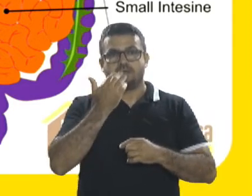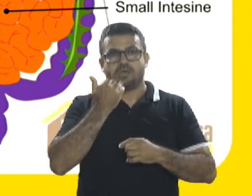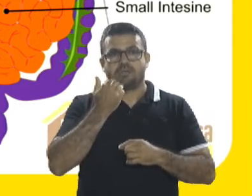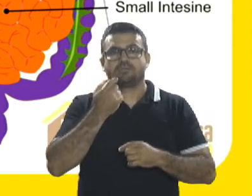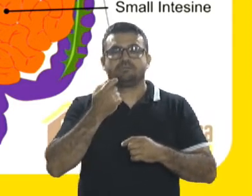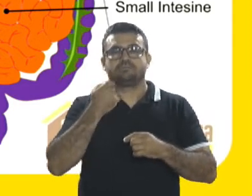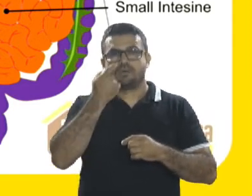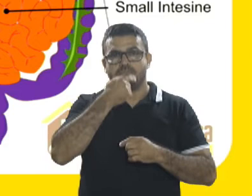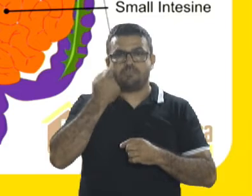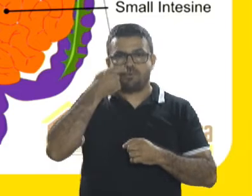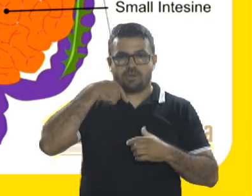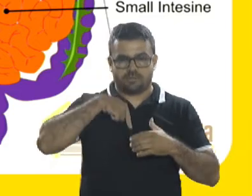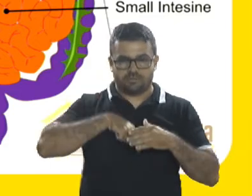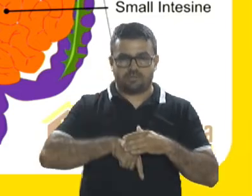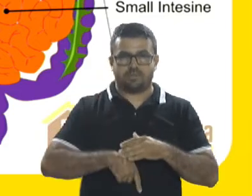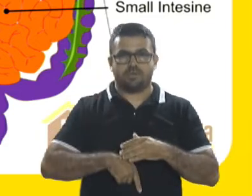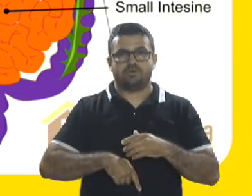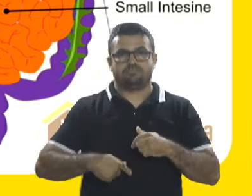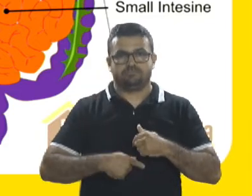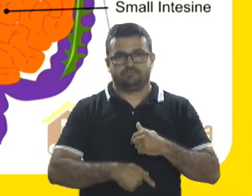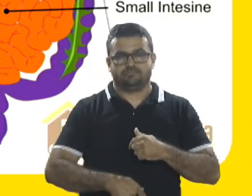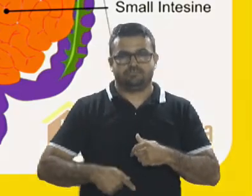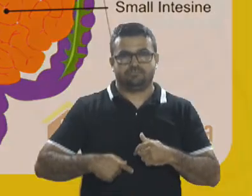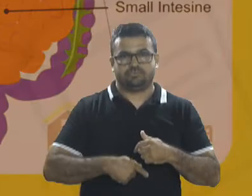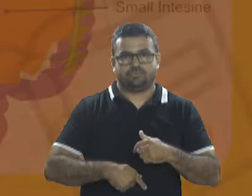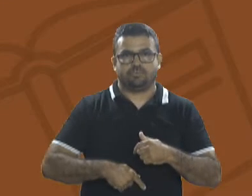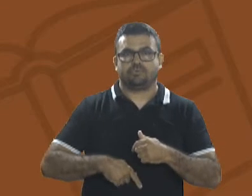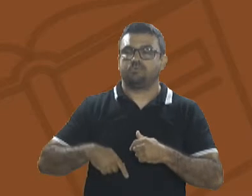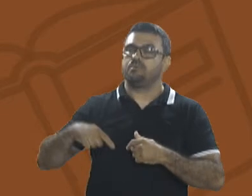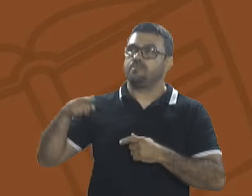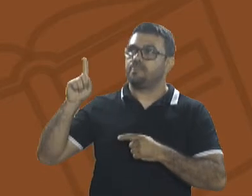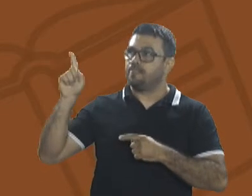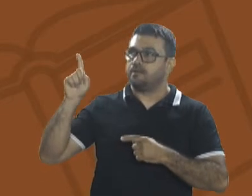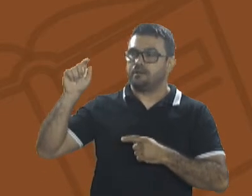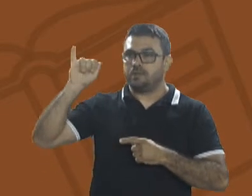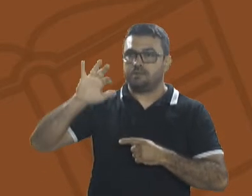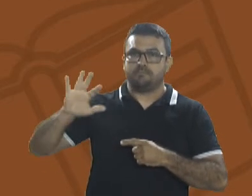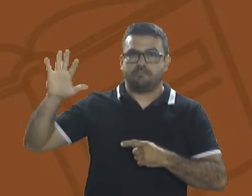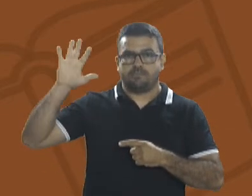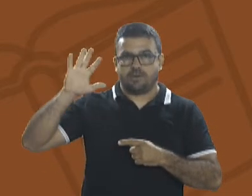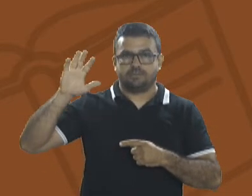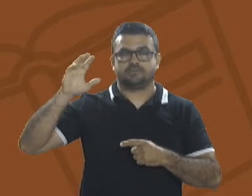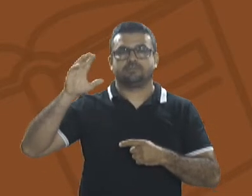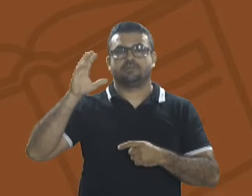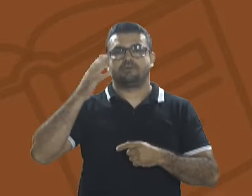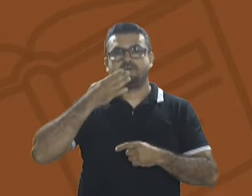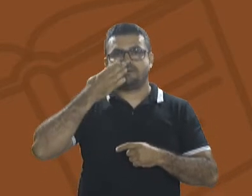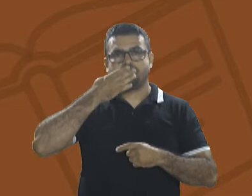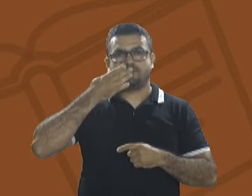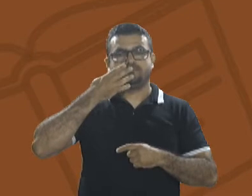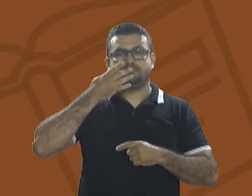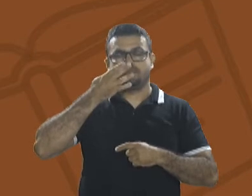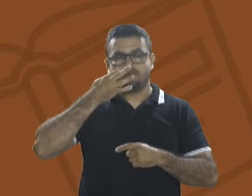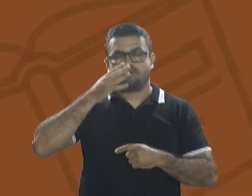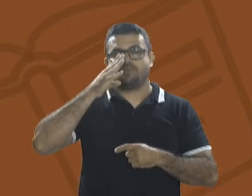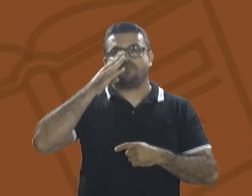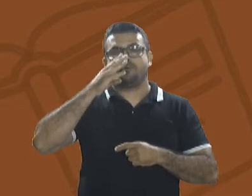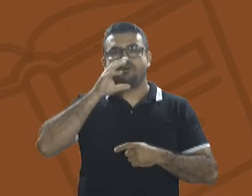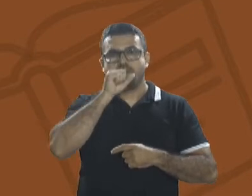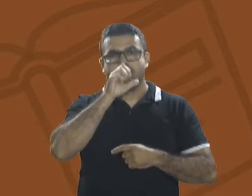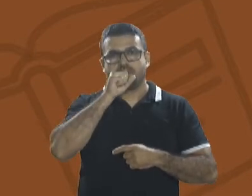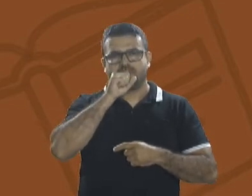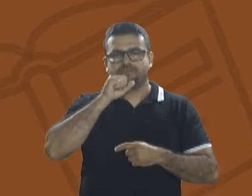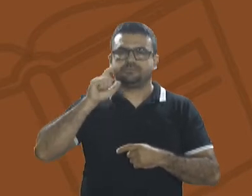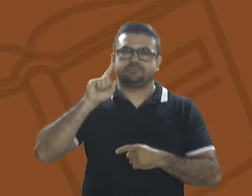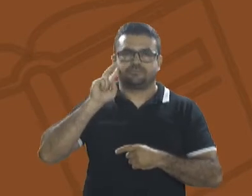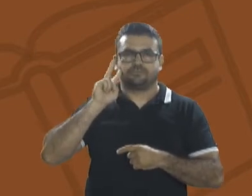essa bolsa aí laranja que vocês estão vendo na imagem. No estômago, né, no esôfago, então,